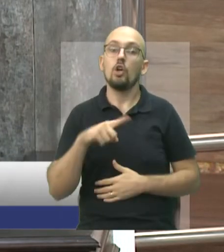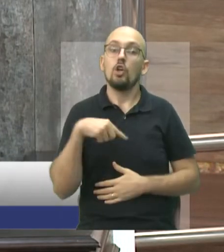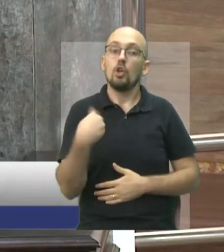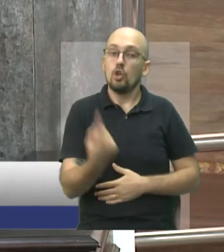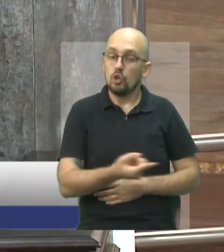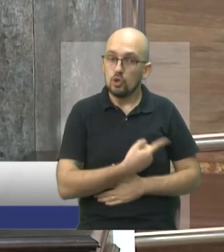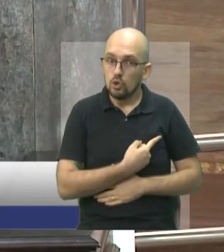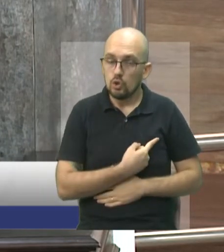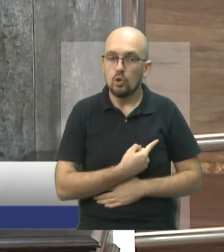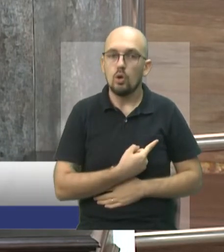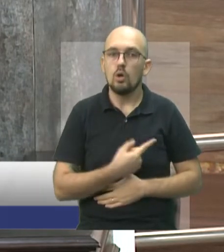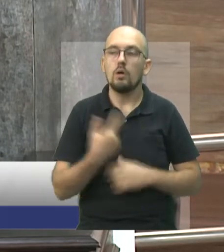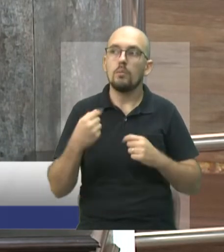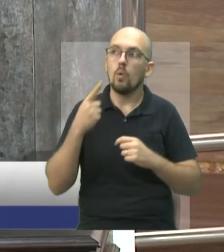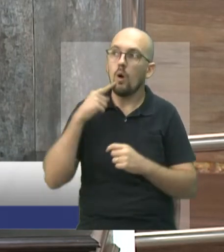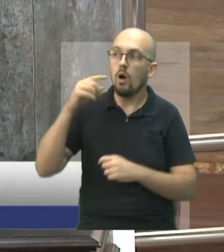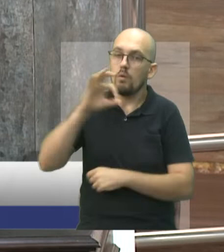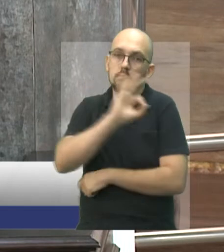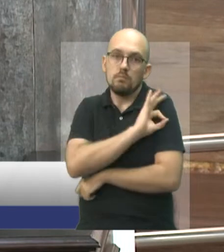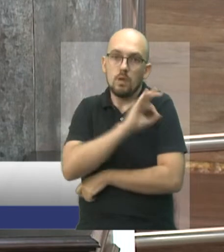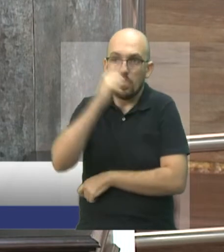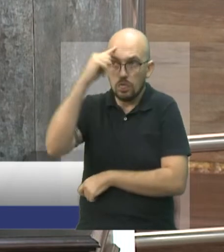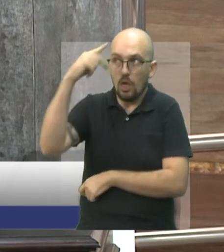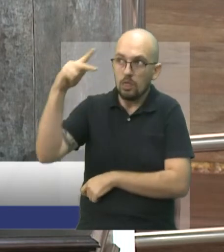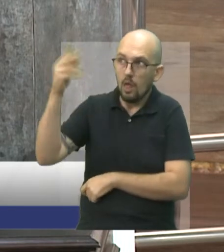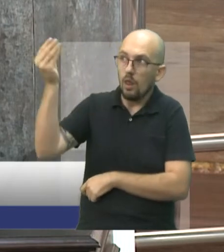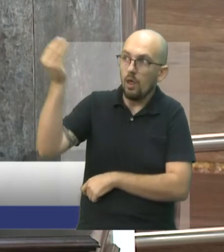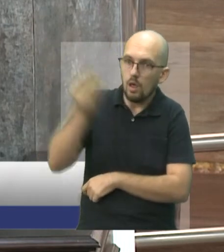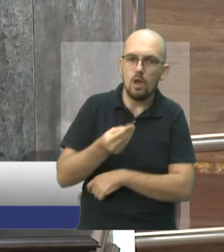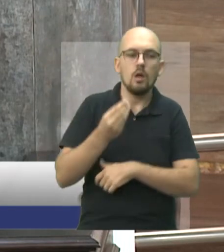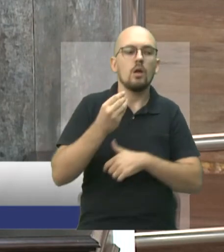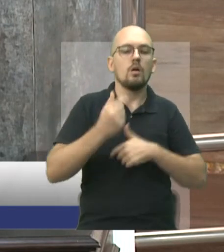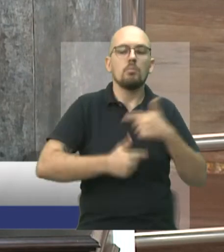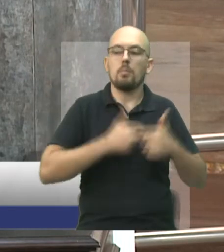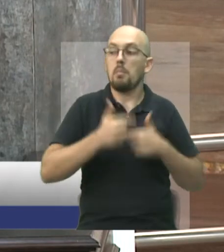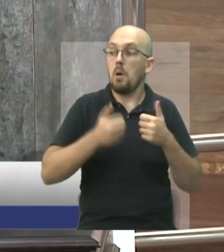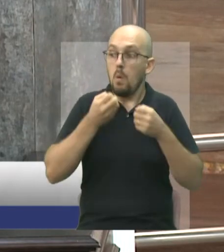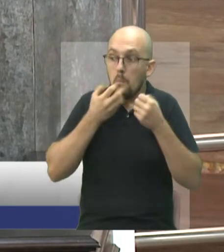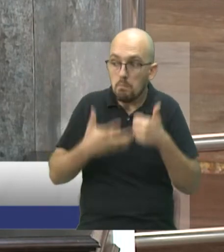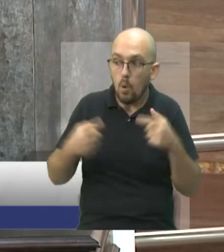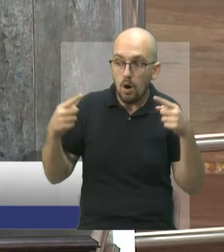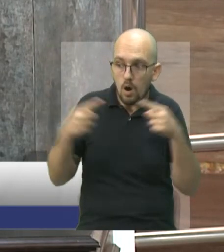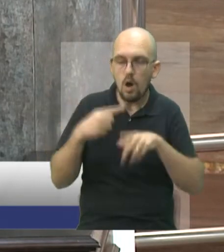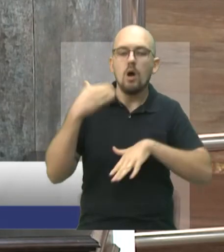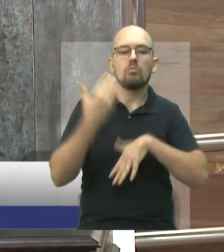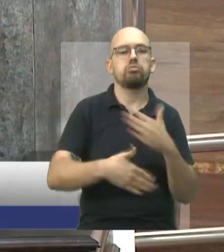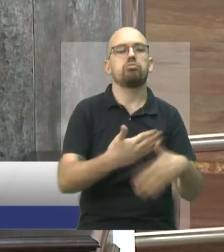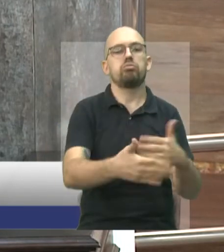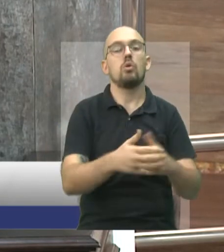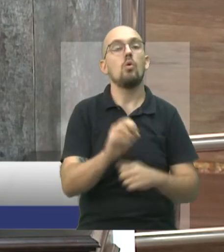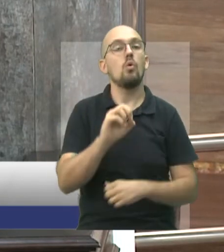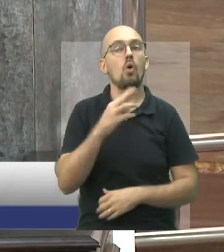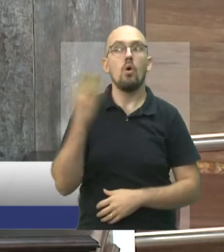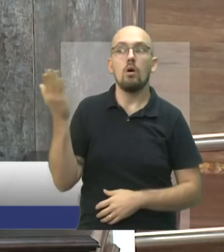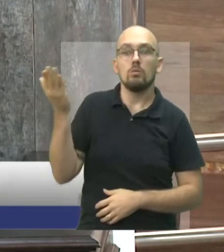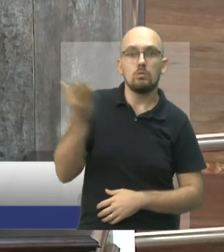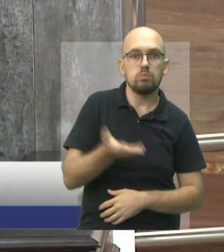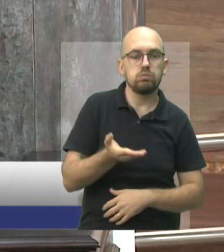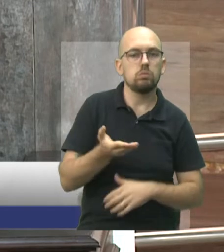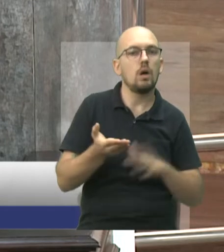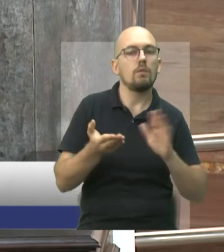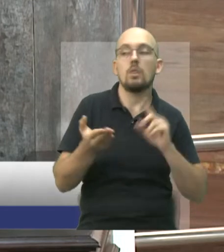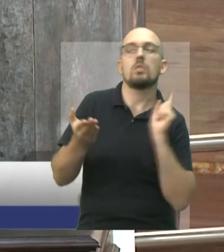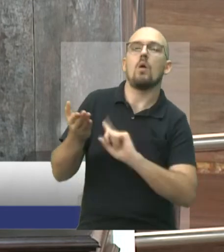boas ideias do prefeito vão adiante, aconteçam, né? Como temos, né, o dever, muitas